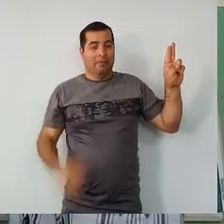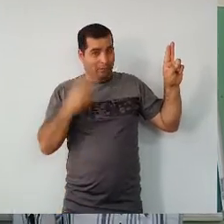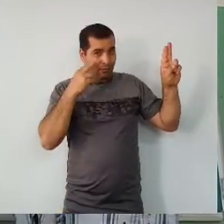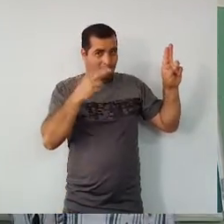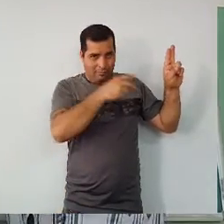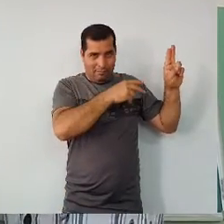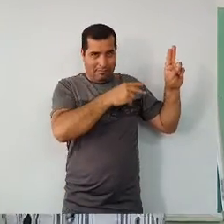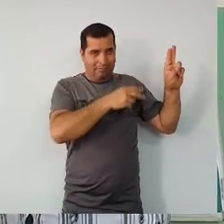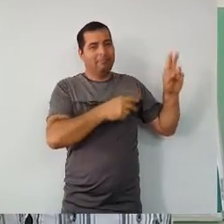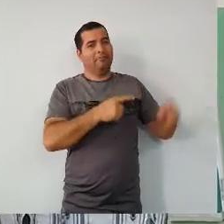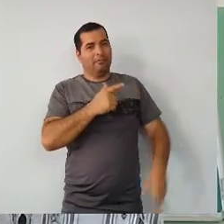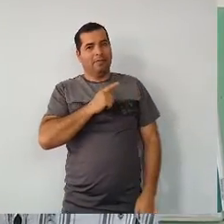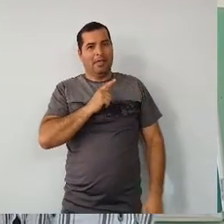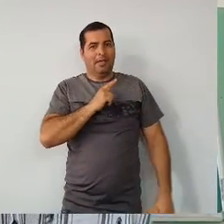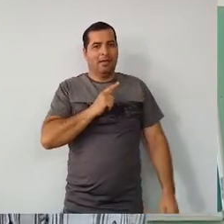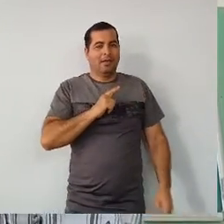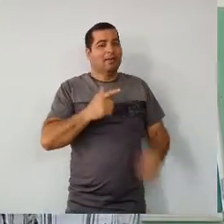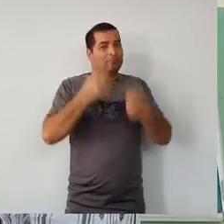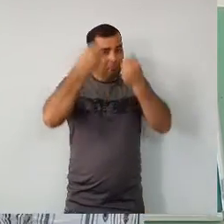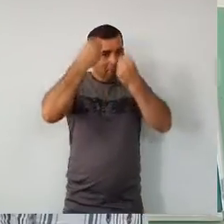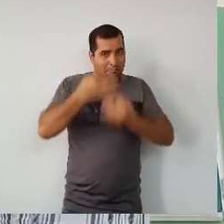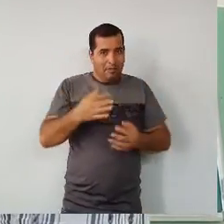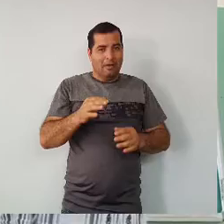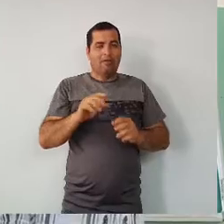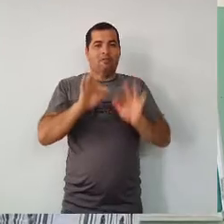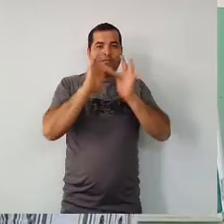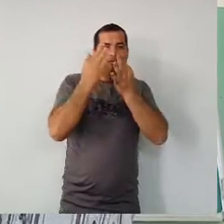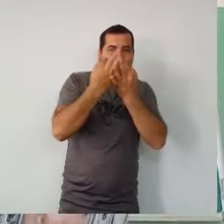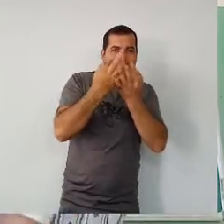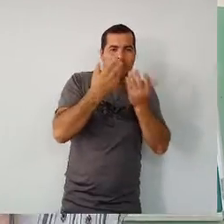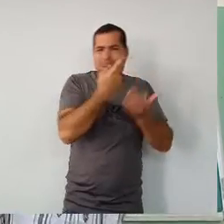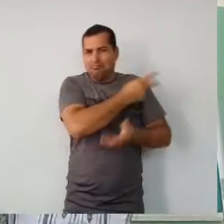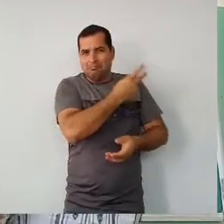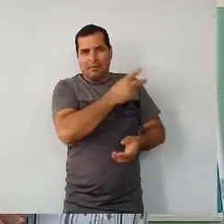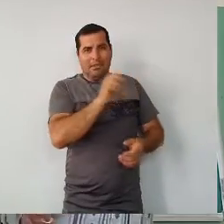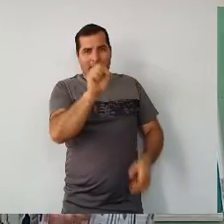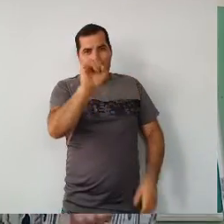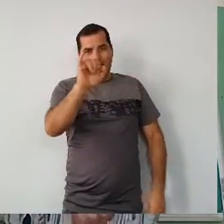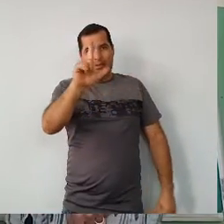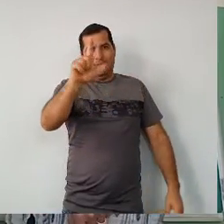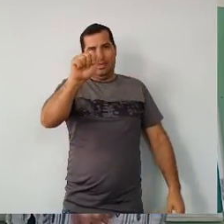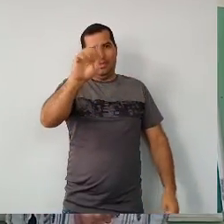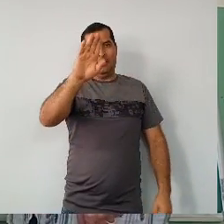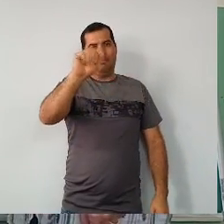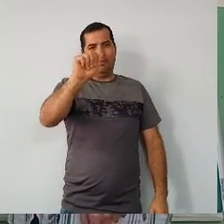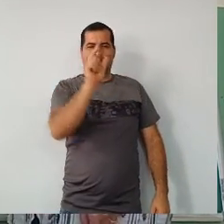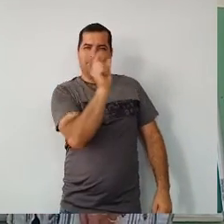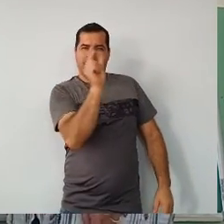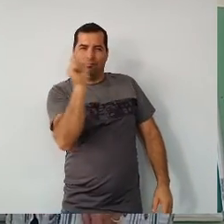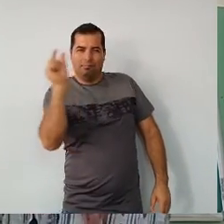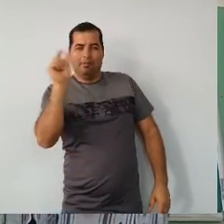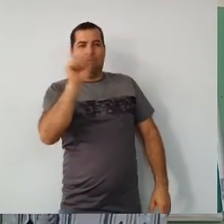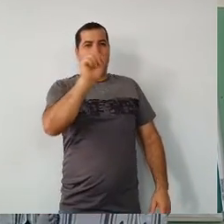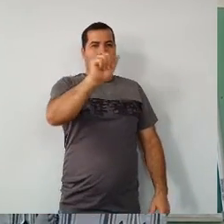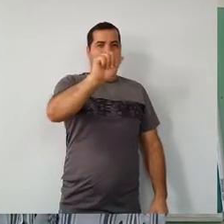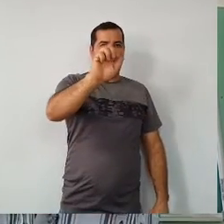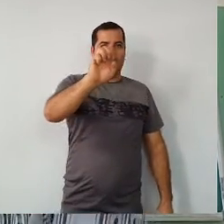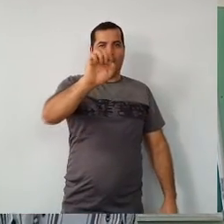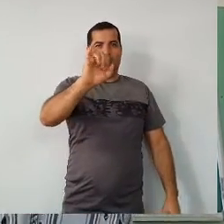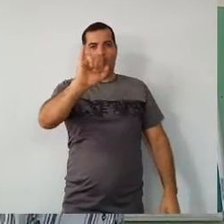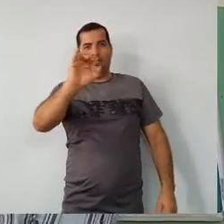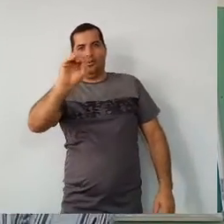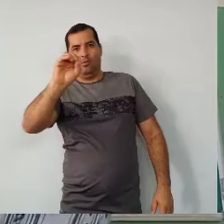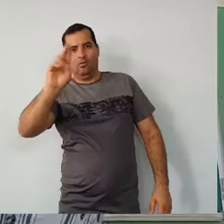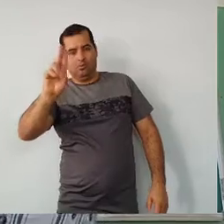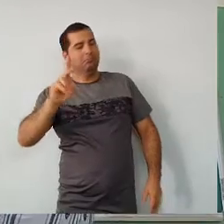veja, olha aqui, quando eu disse no começo, família silábica, A, E, I,